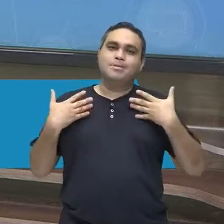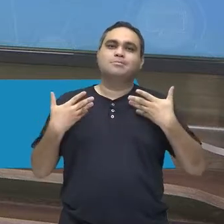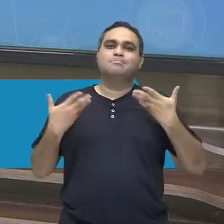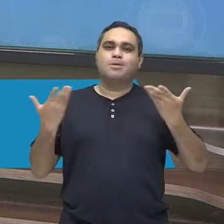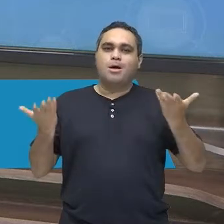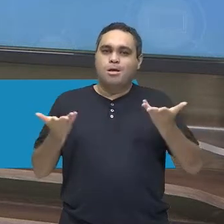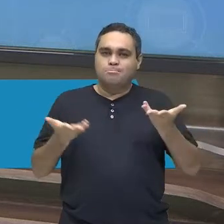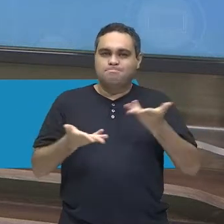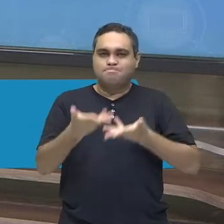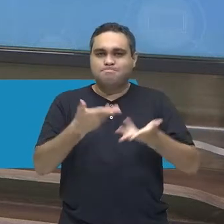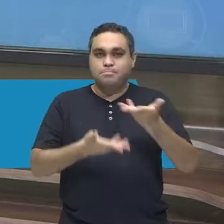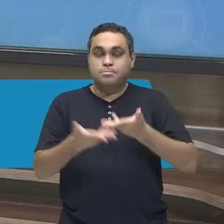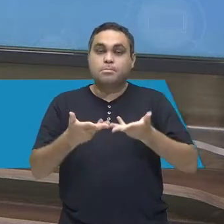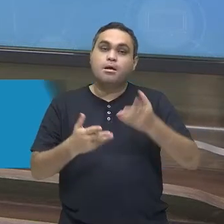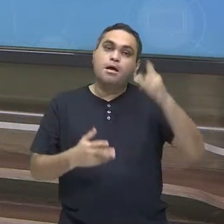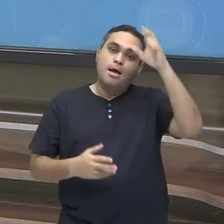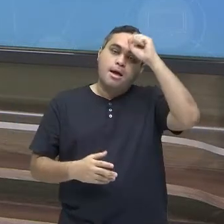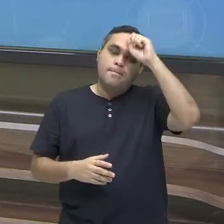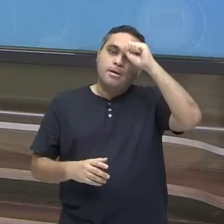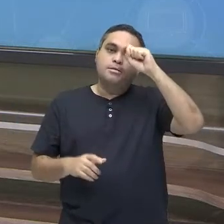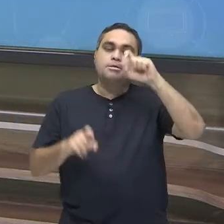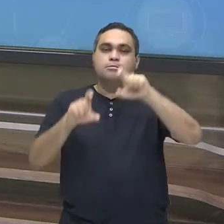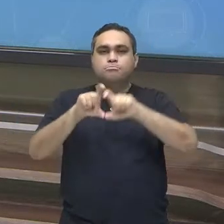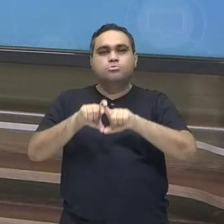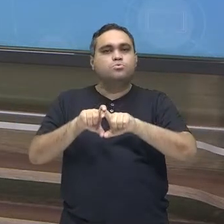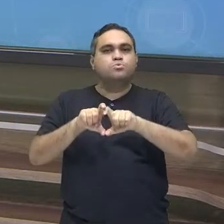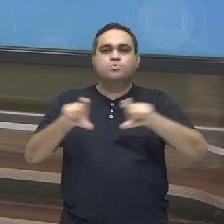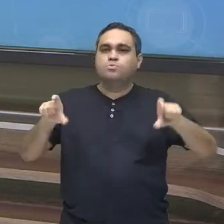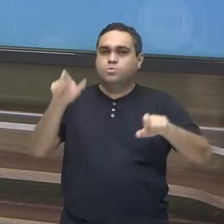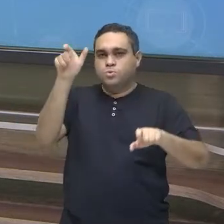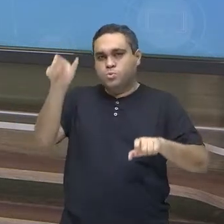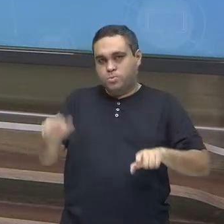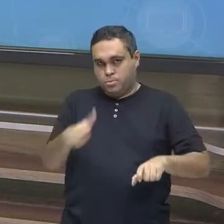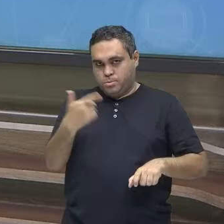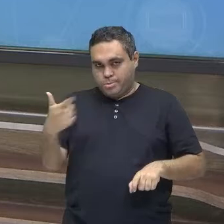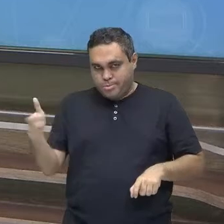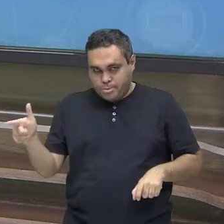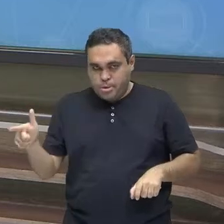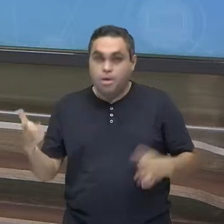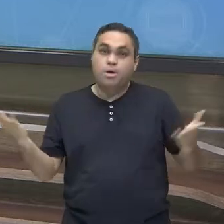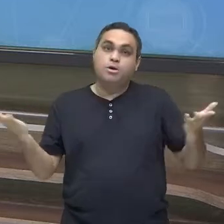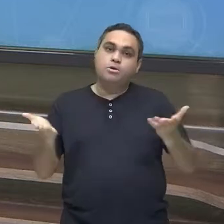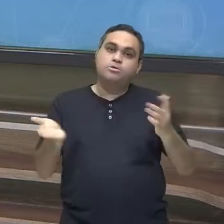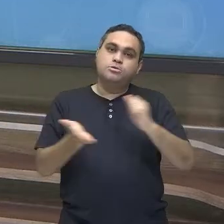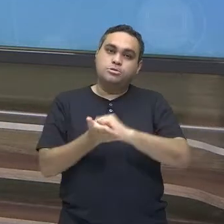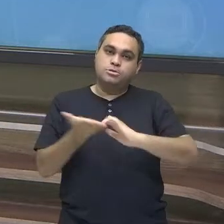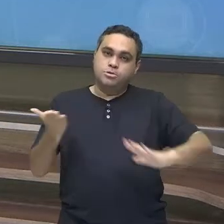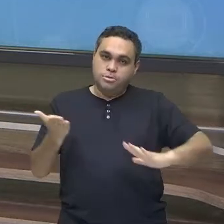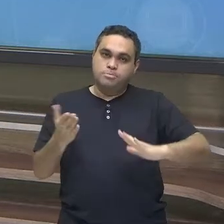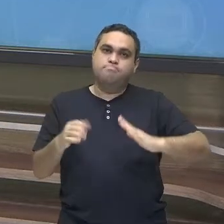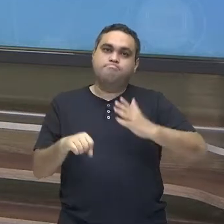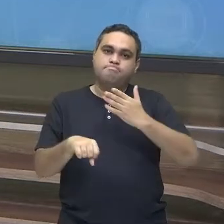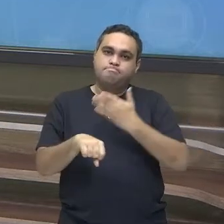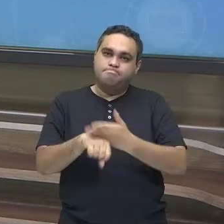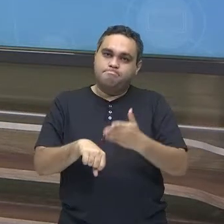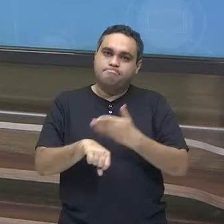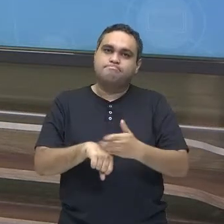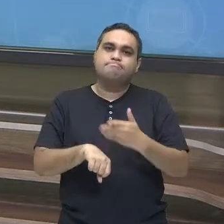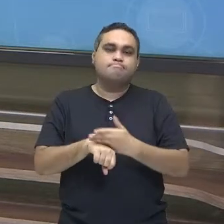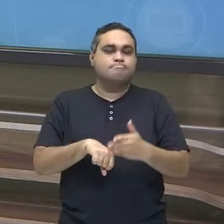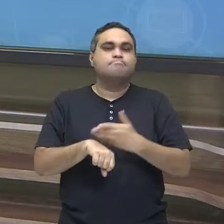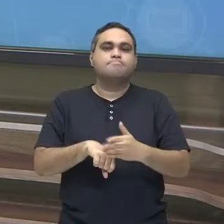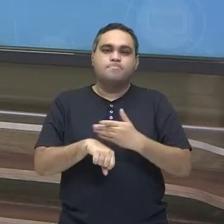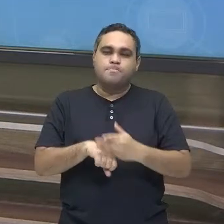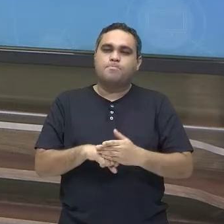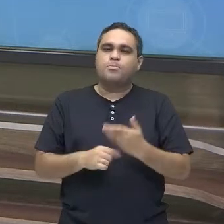Aprendemos sobre a oração sem sujeito e hoje nós vamos praticar, nós vamos trabalhar